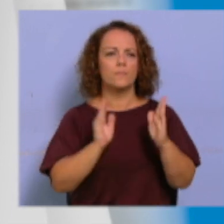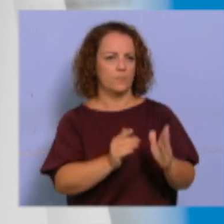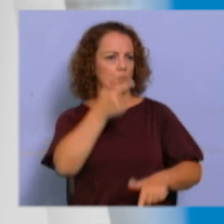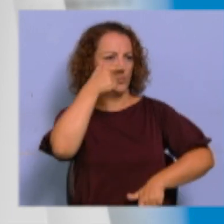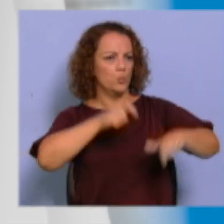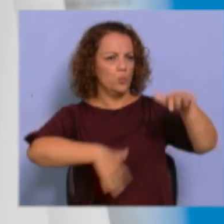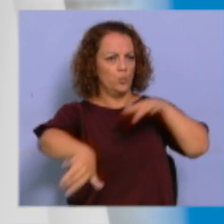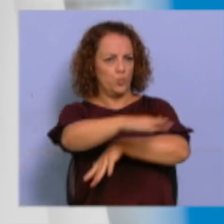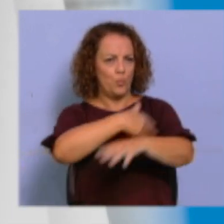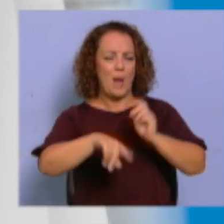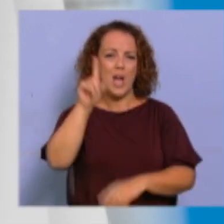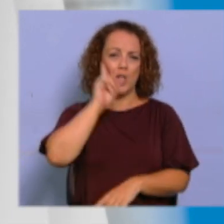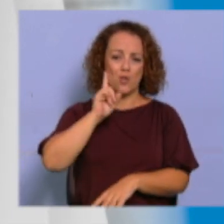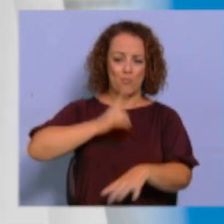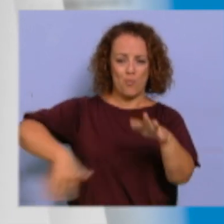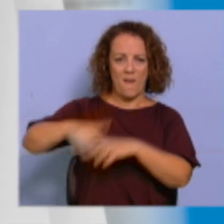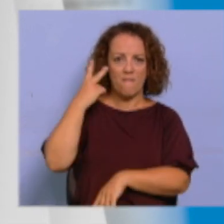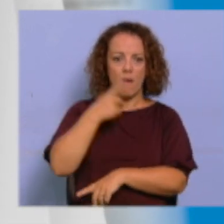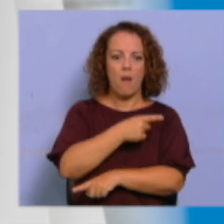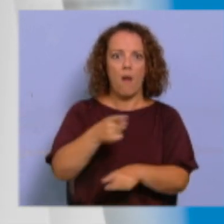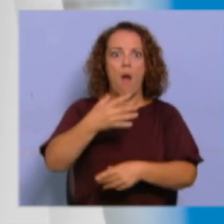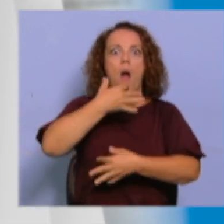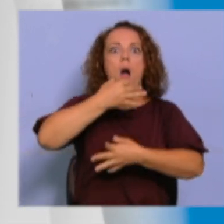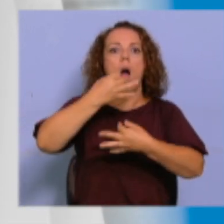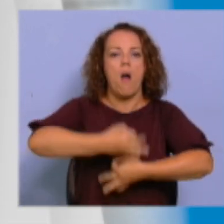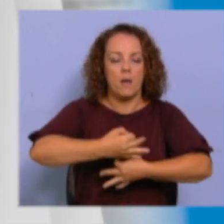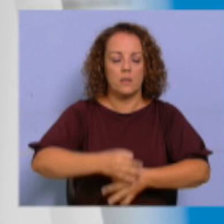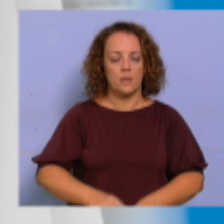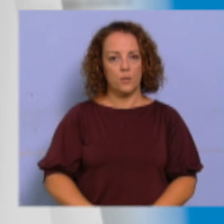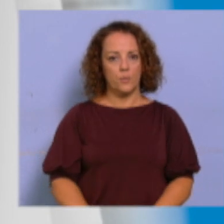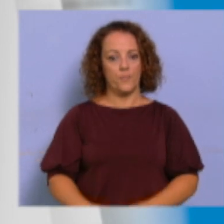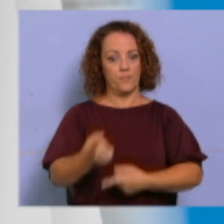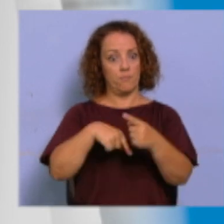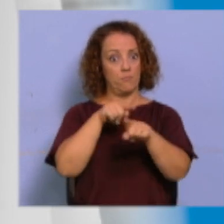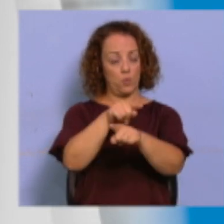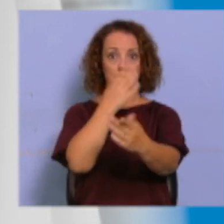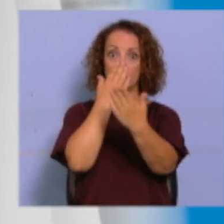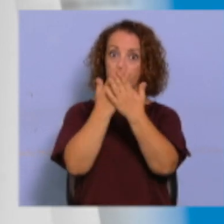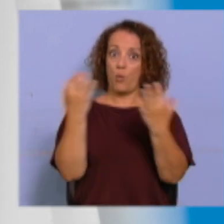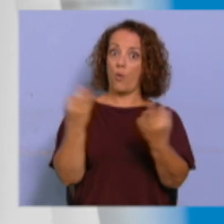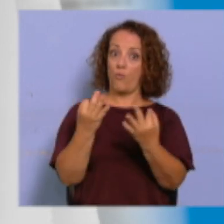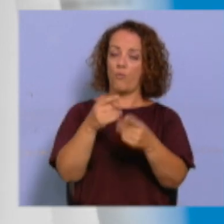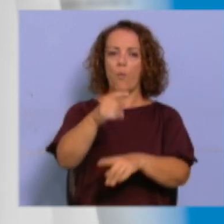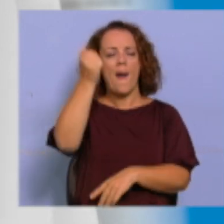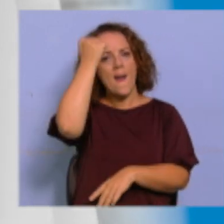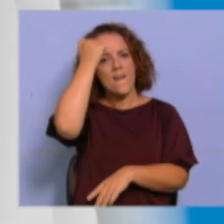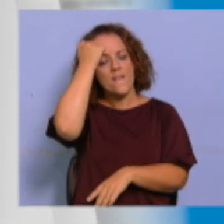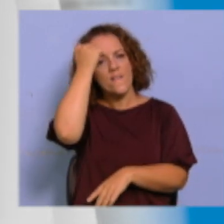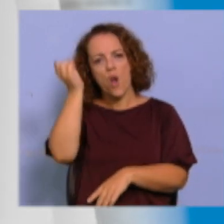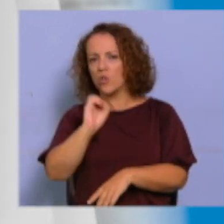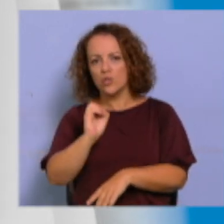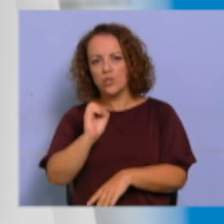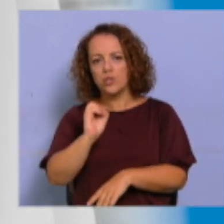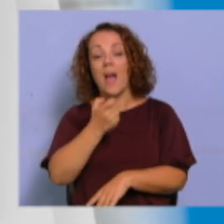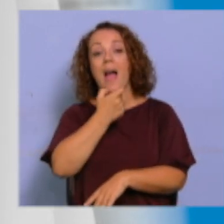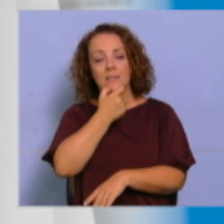de má vida acreditaram. E vós, que bem o vistes, não vos arrependestes, acreditando nele.